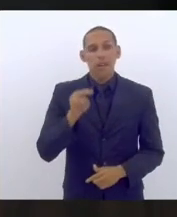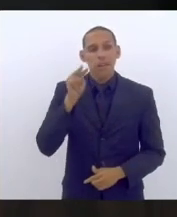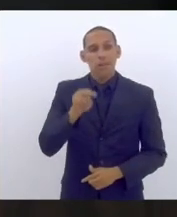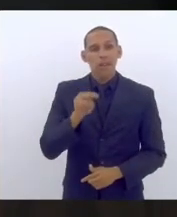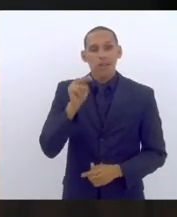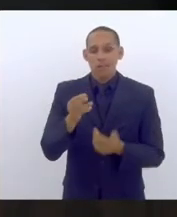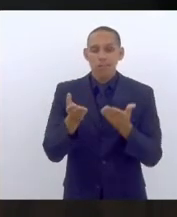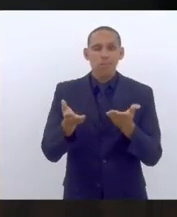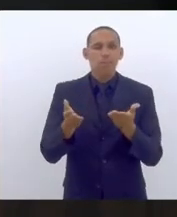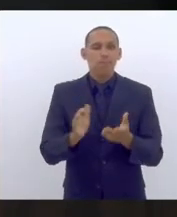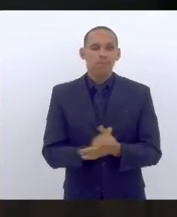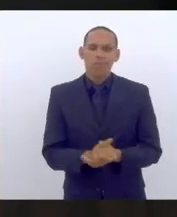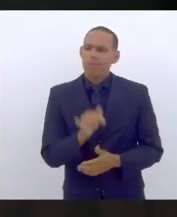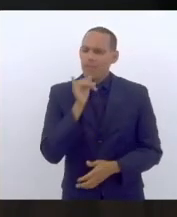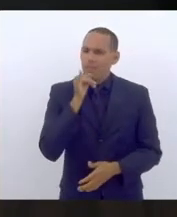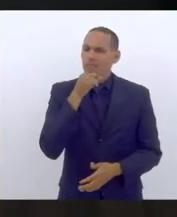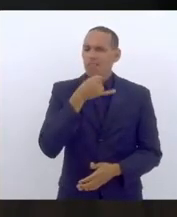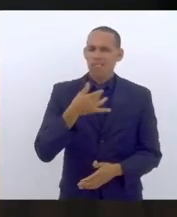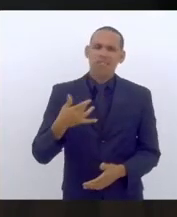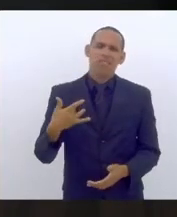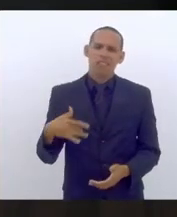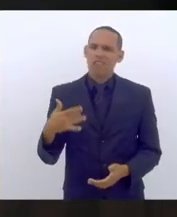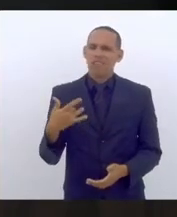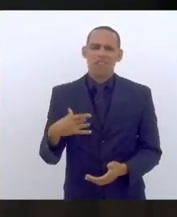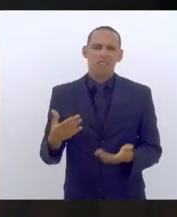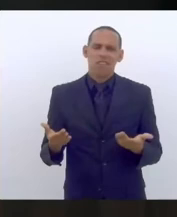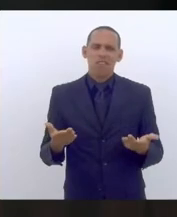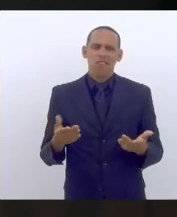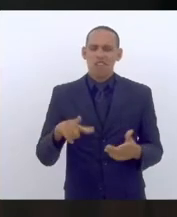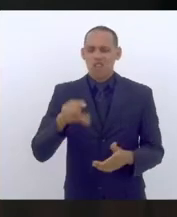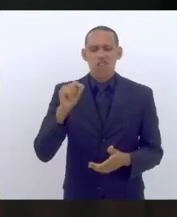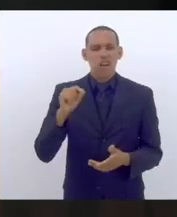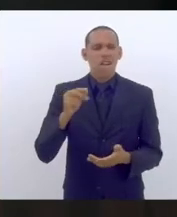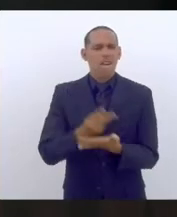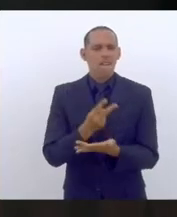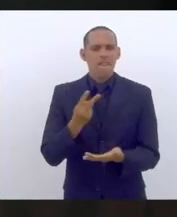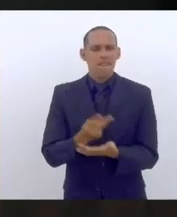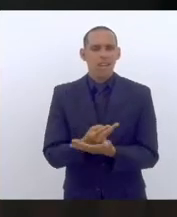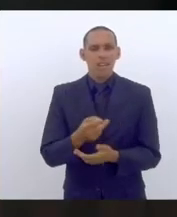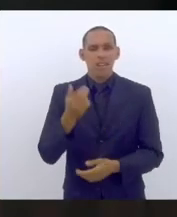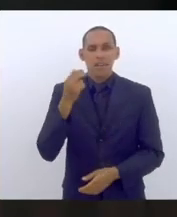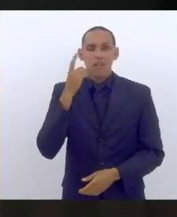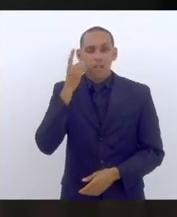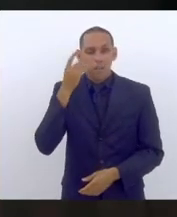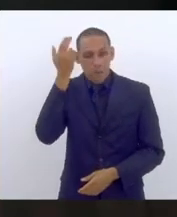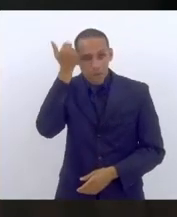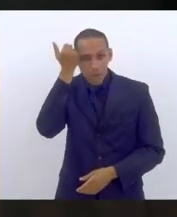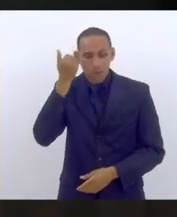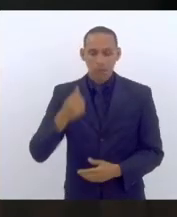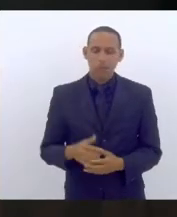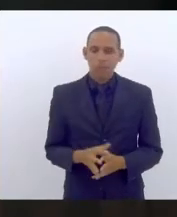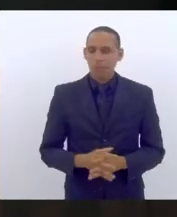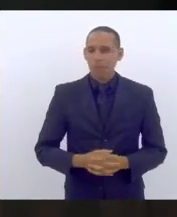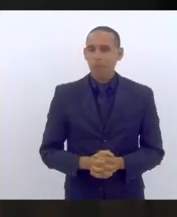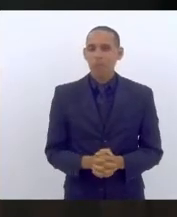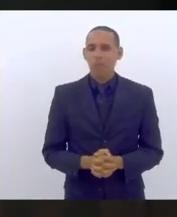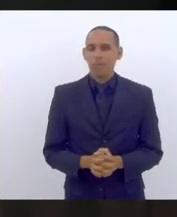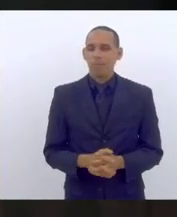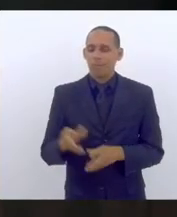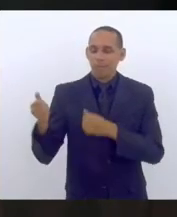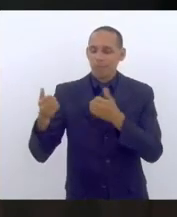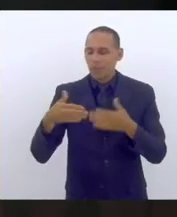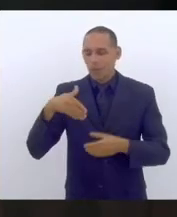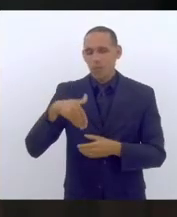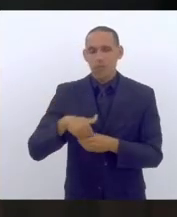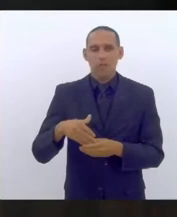é lamentável que não se faça a escolha certa deputada ganhou marcou ele por favor para sua declaração